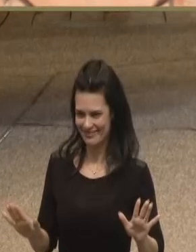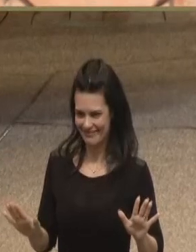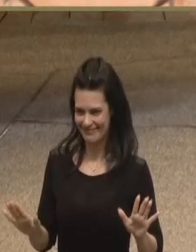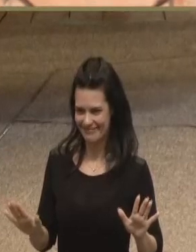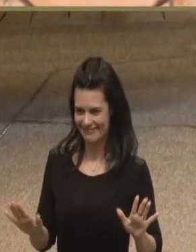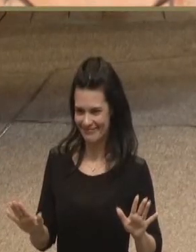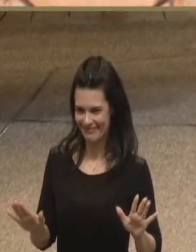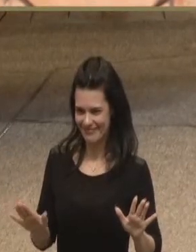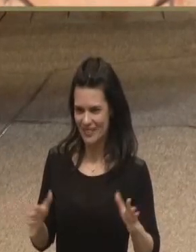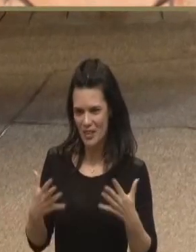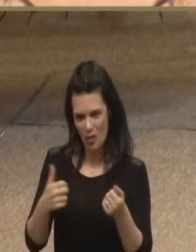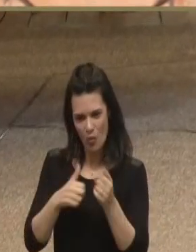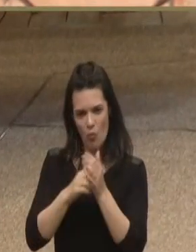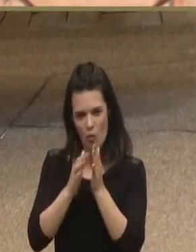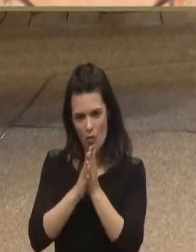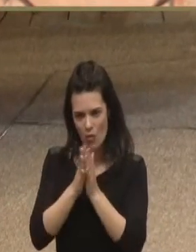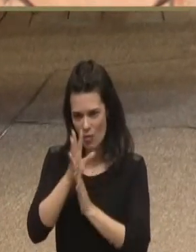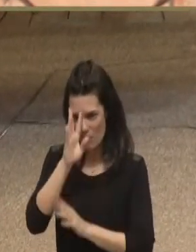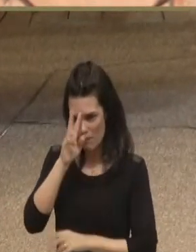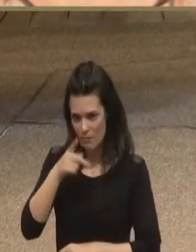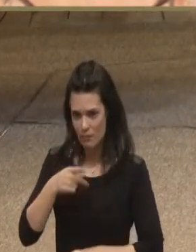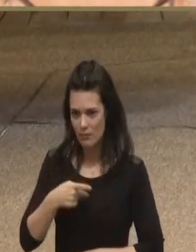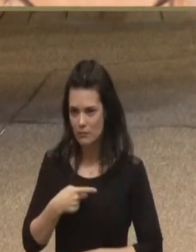sua palavra.